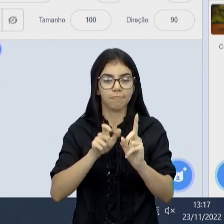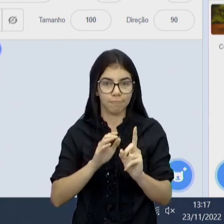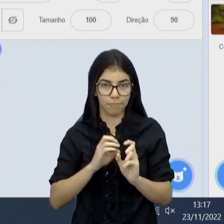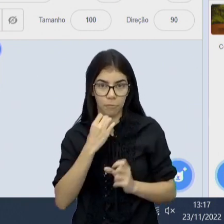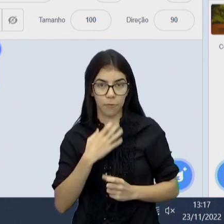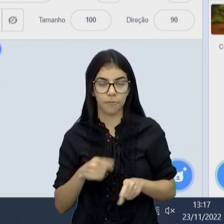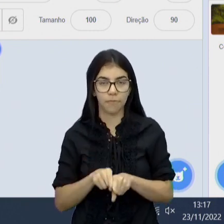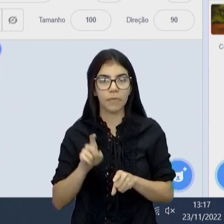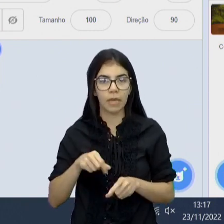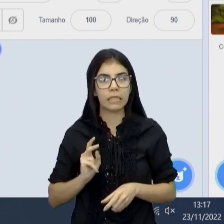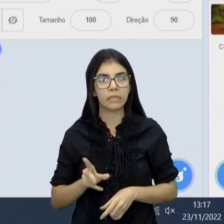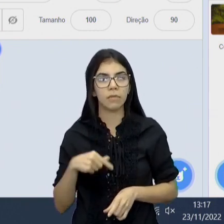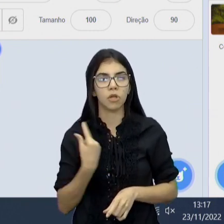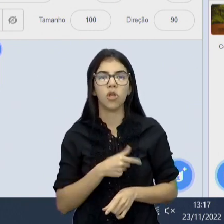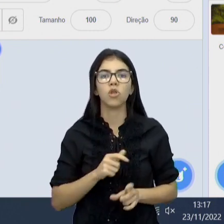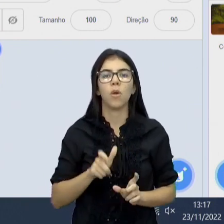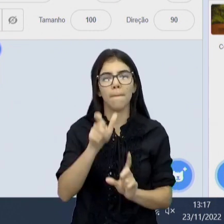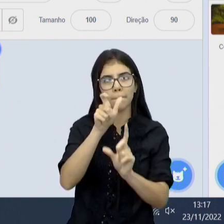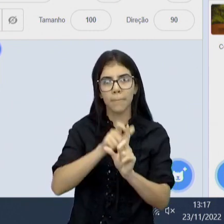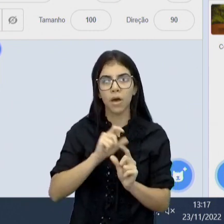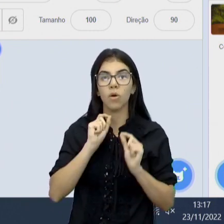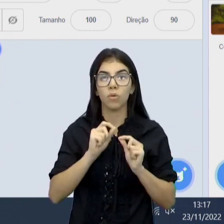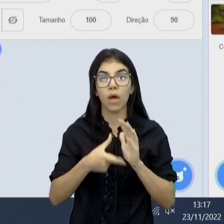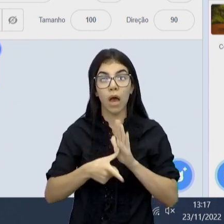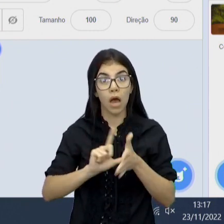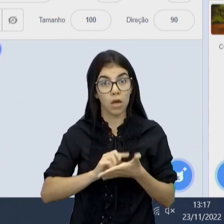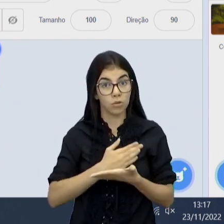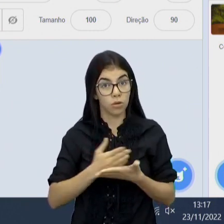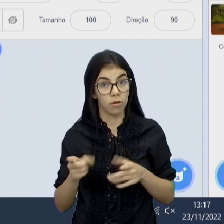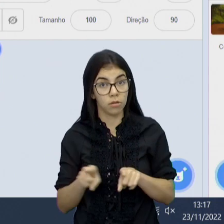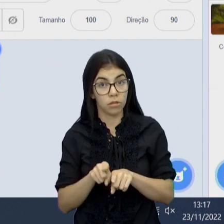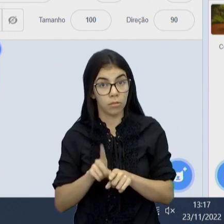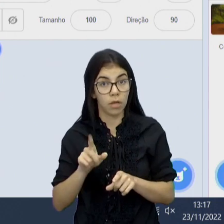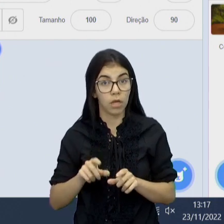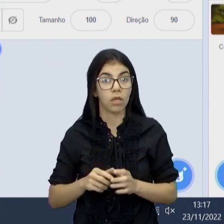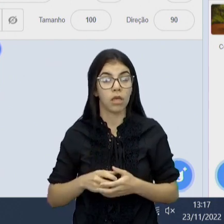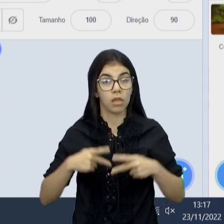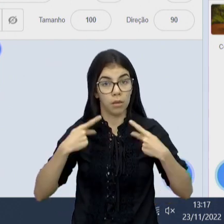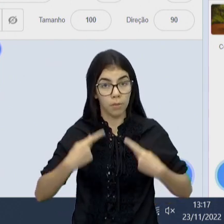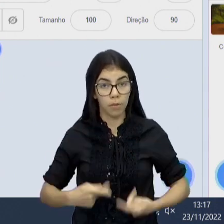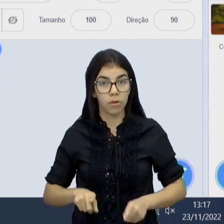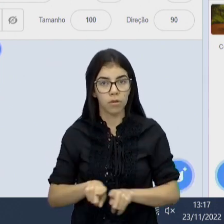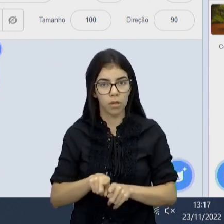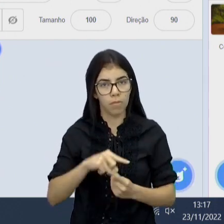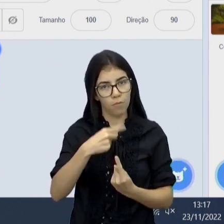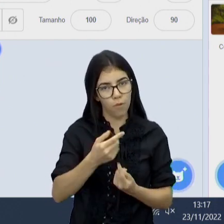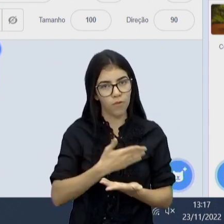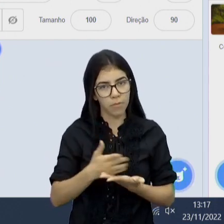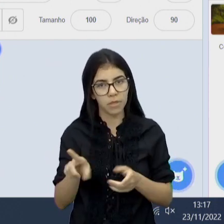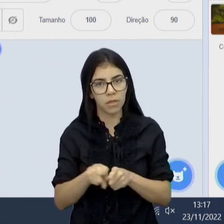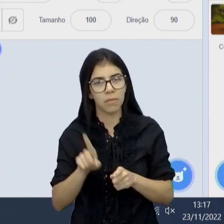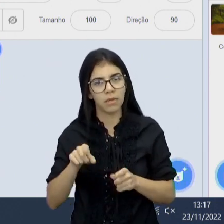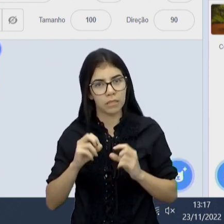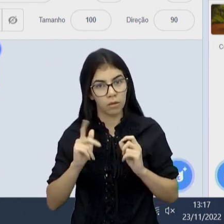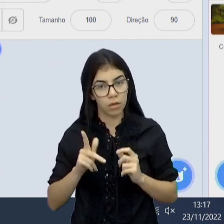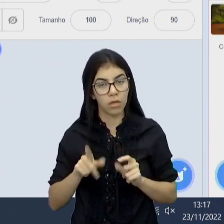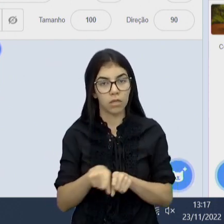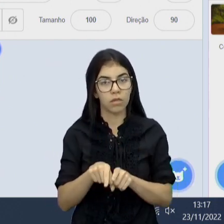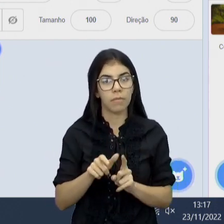Tudo. Lembrando que sempre a gente coloca a posição que a gente quer antes do início da programação, que aí ele vai começar a partir daí, certo? Só que se o personagem andar, ele vai ficar